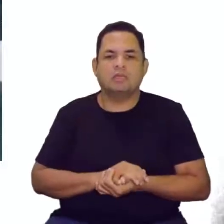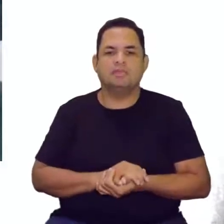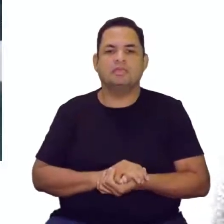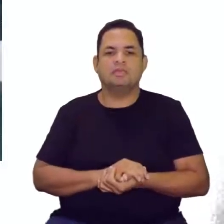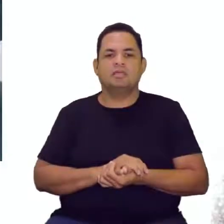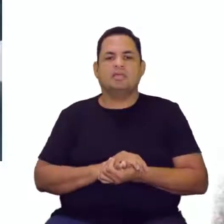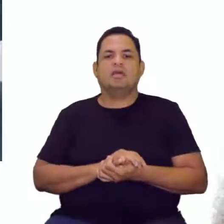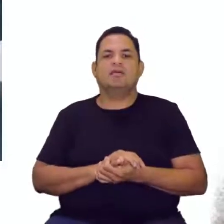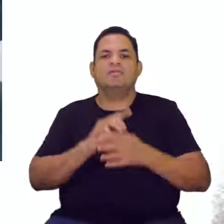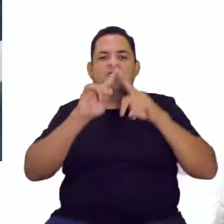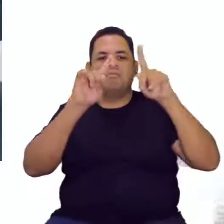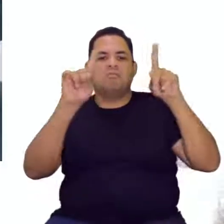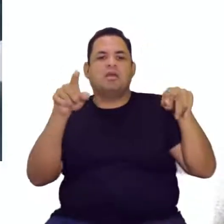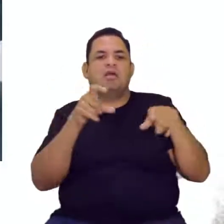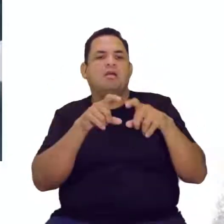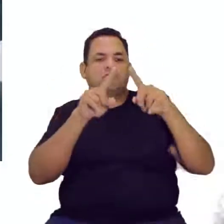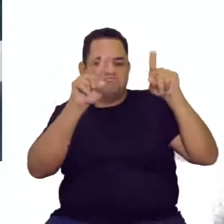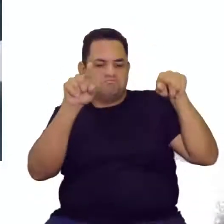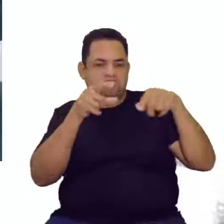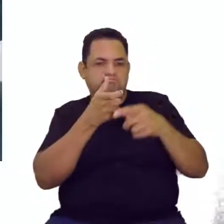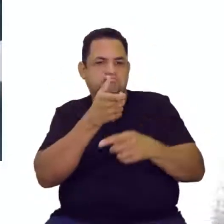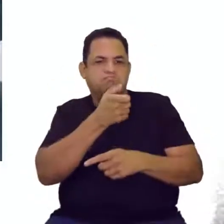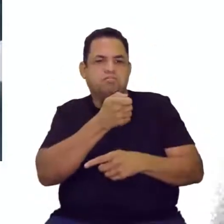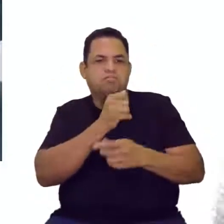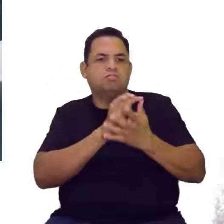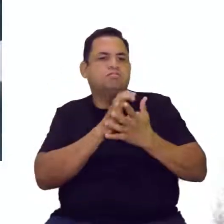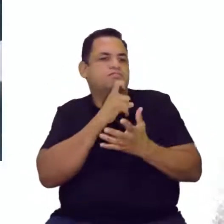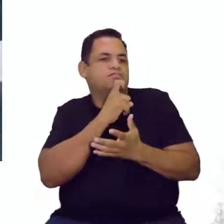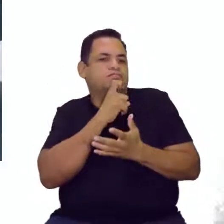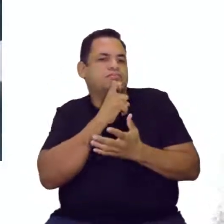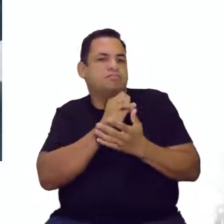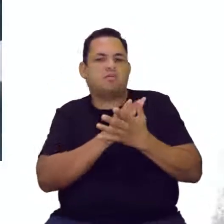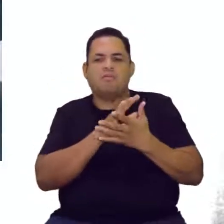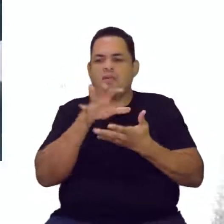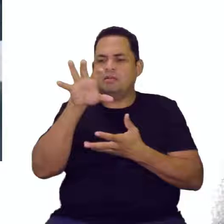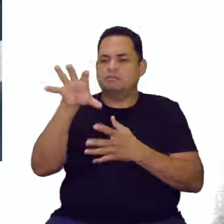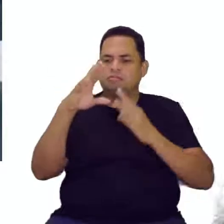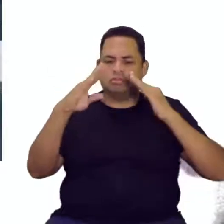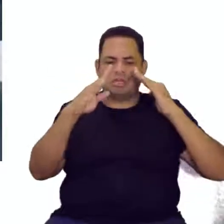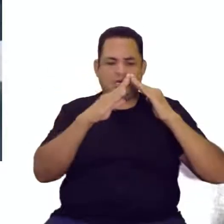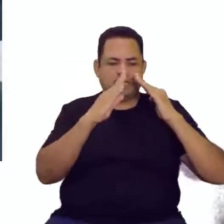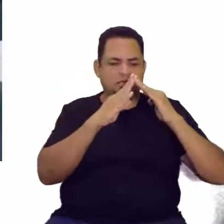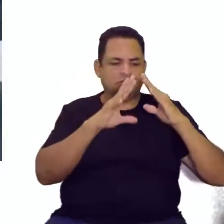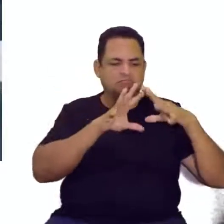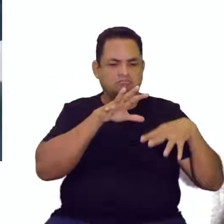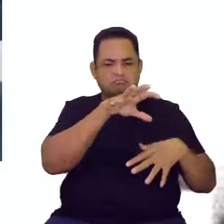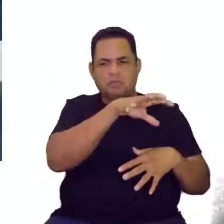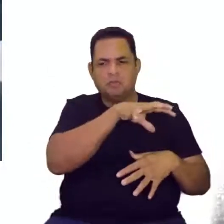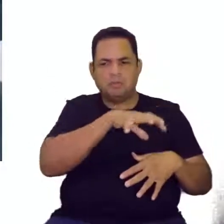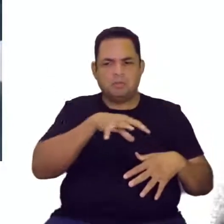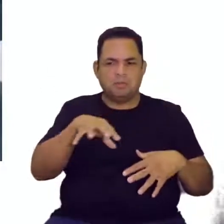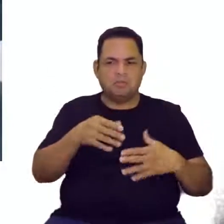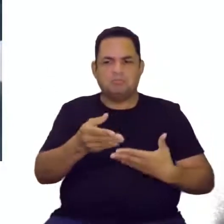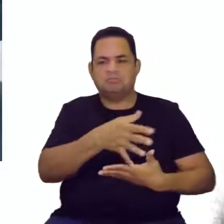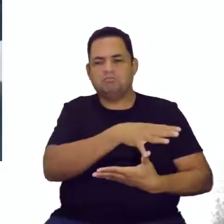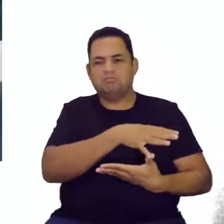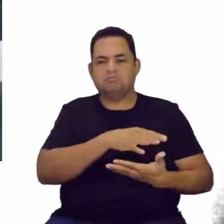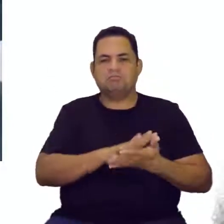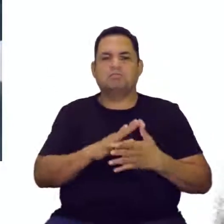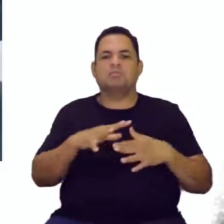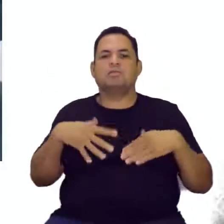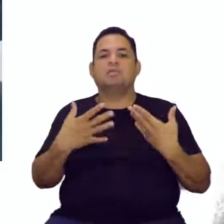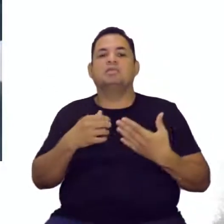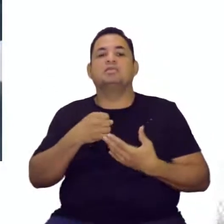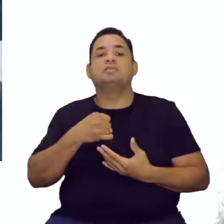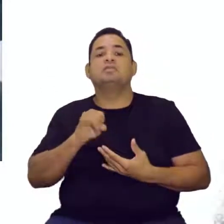central de ar, vou colocar em toda a casa e vou deixar ligado direto. Aí, se todo mundo